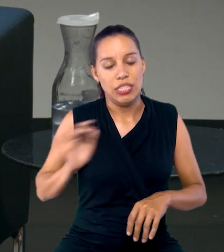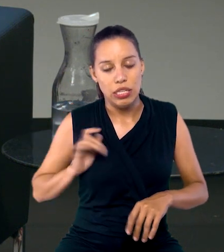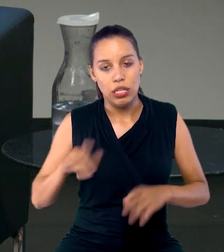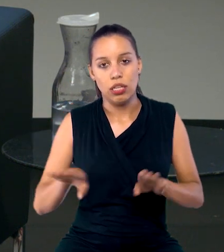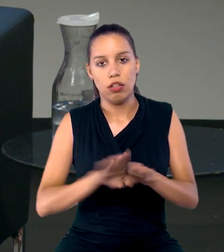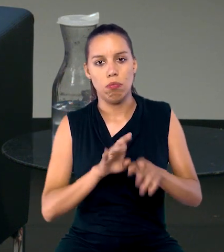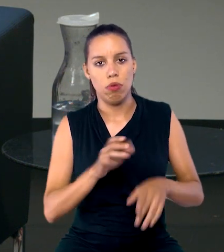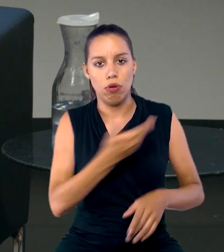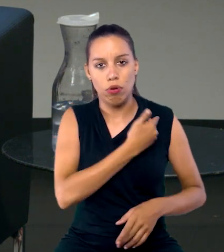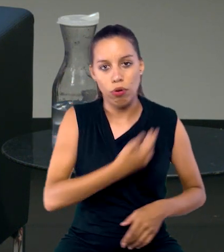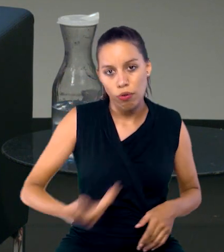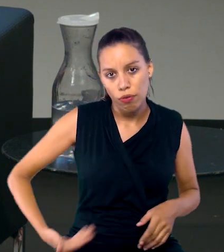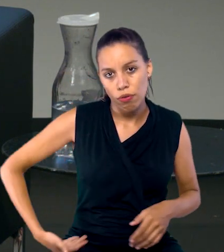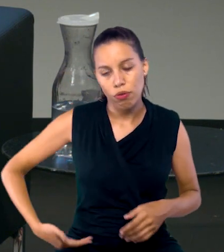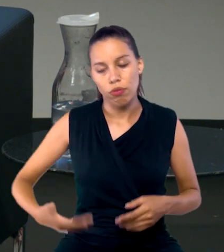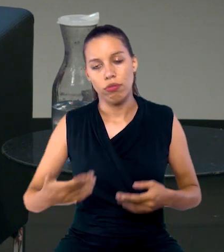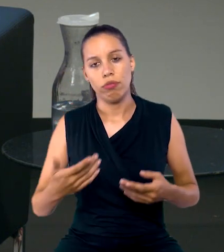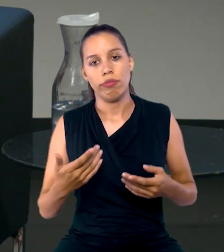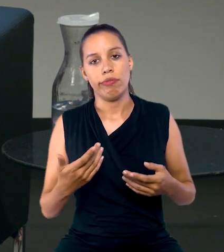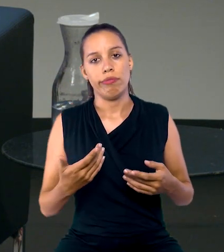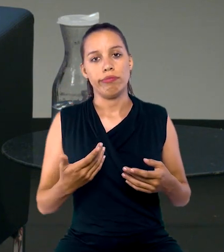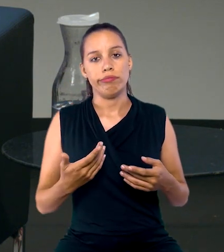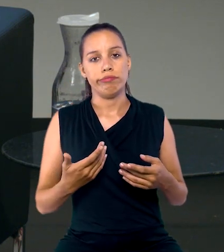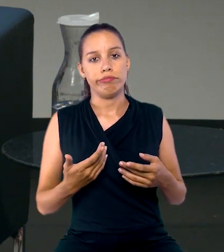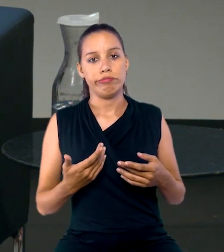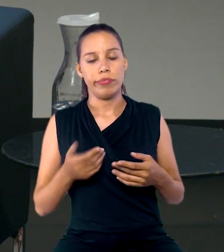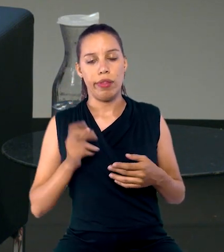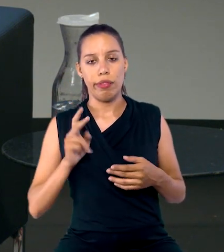que continuam, né,